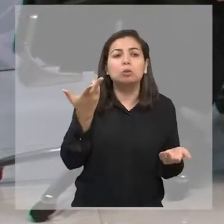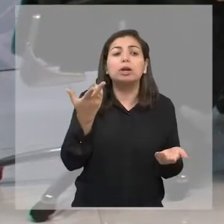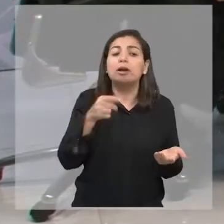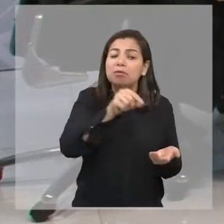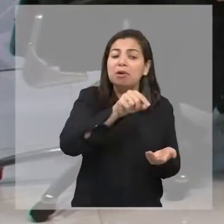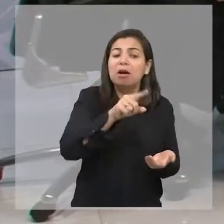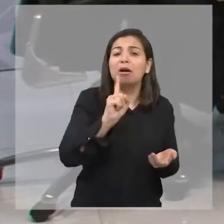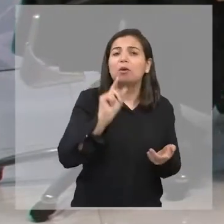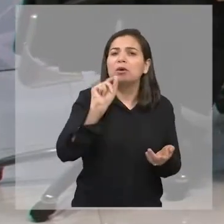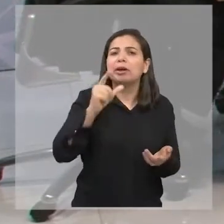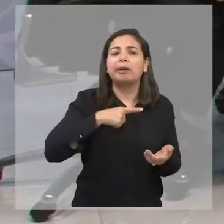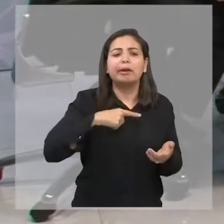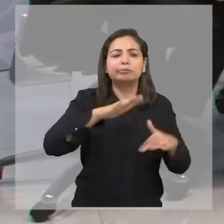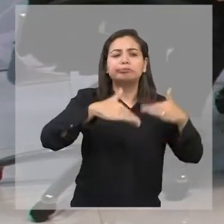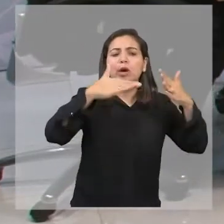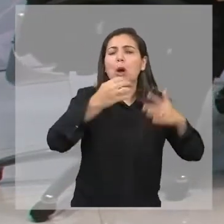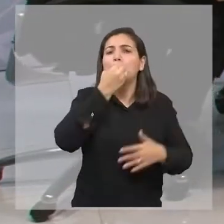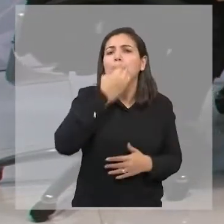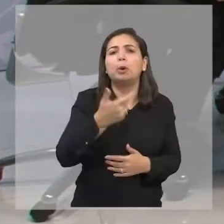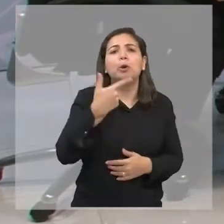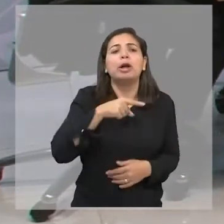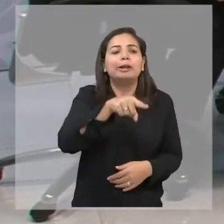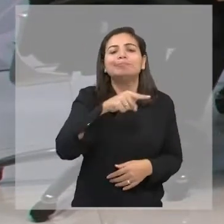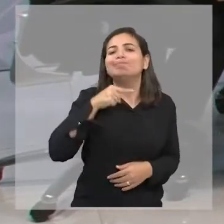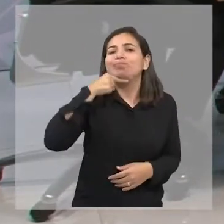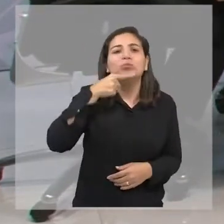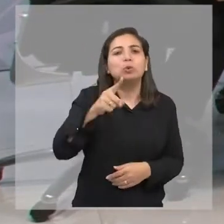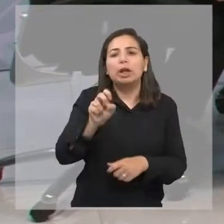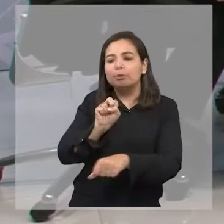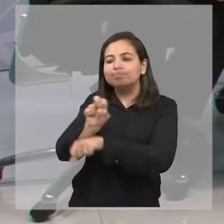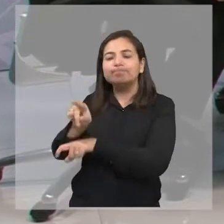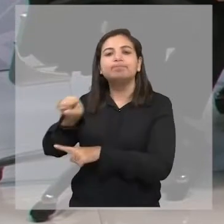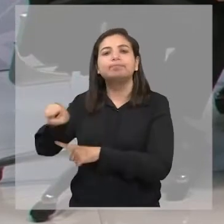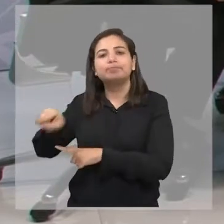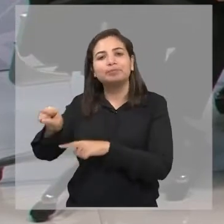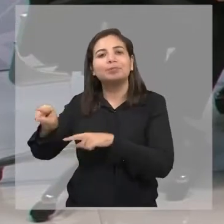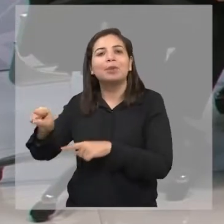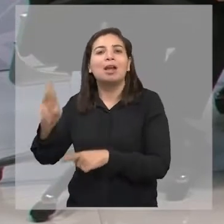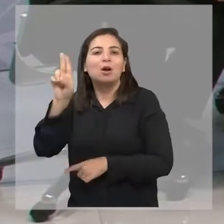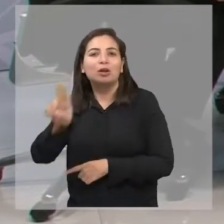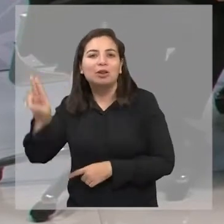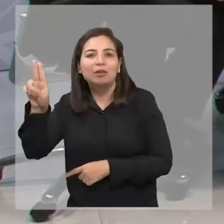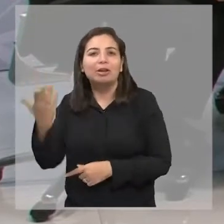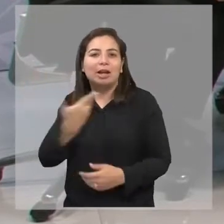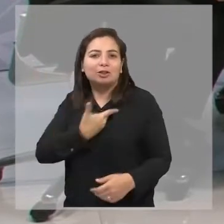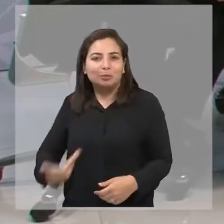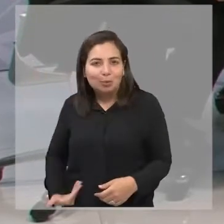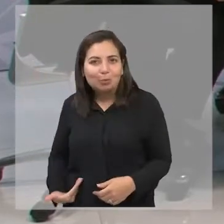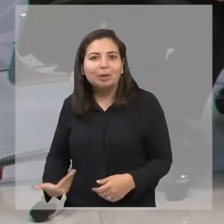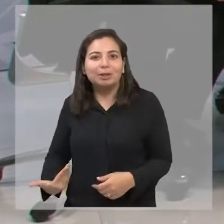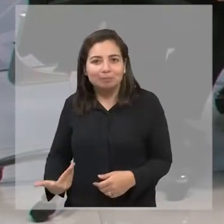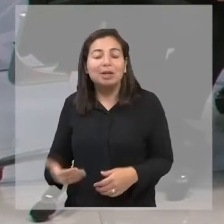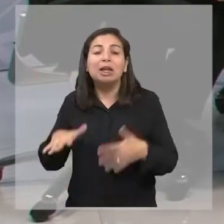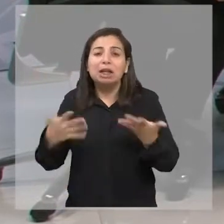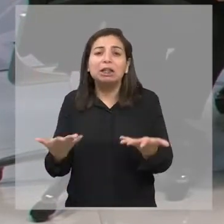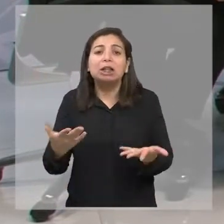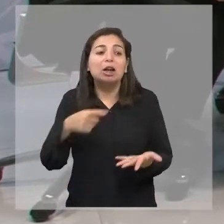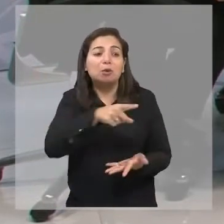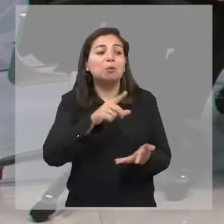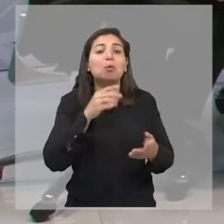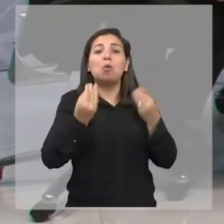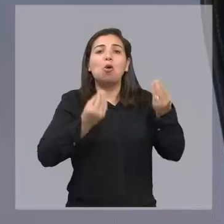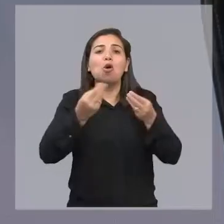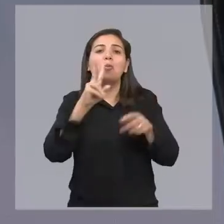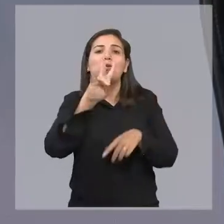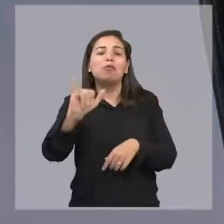FIES, para que esse aluno que uma vez não ingressou na universidade pública, ele pudesse ir numa universidade privada e se matricular, porque ele estaria,